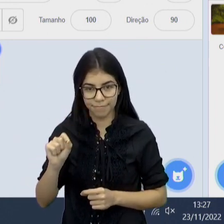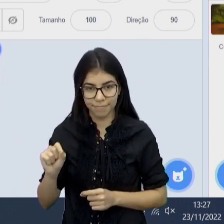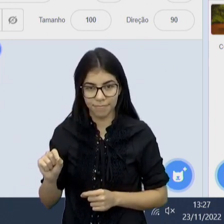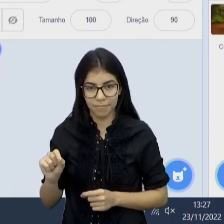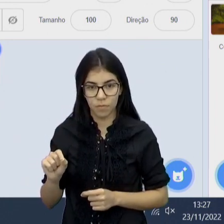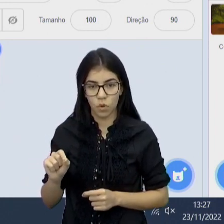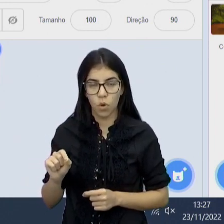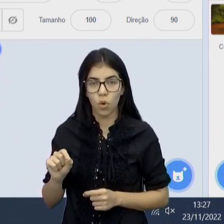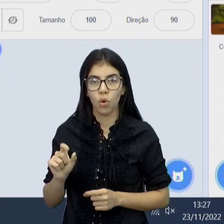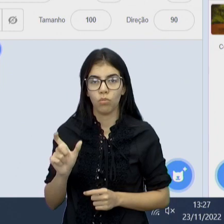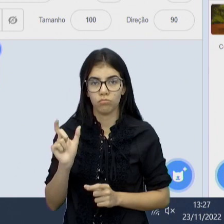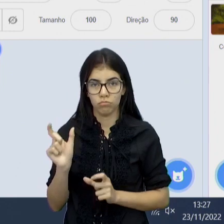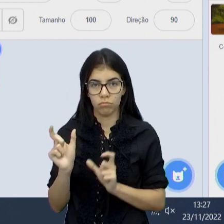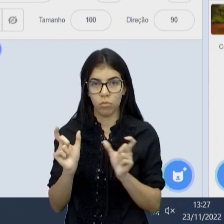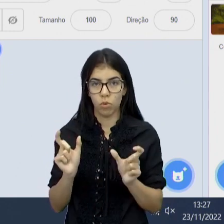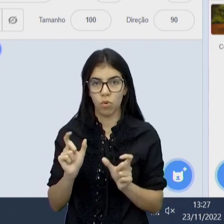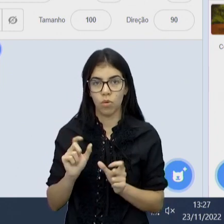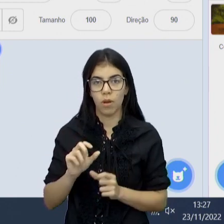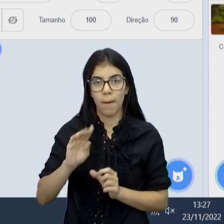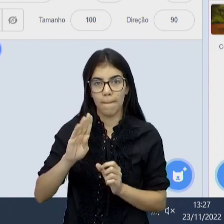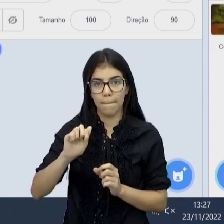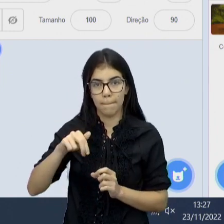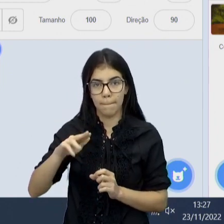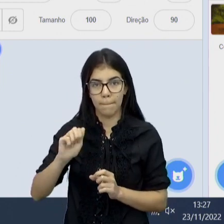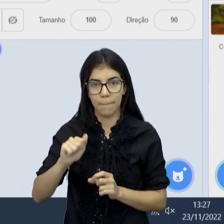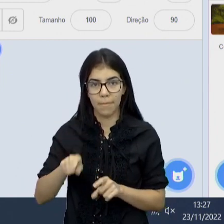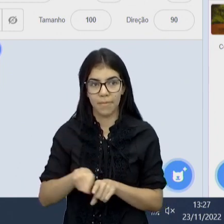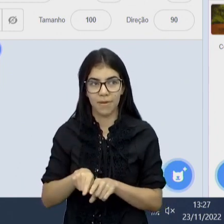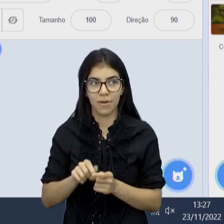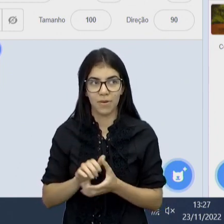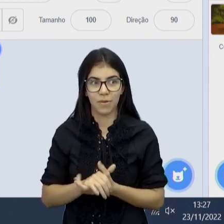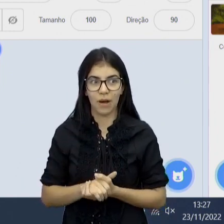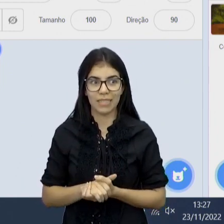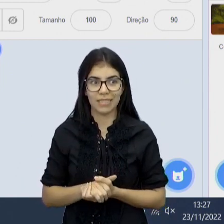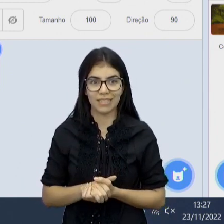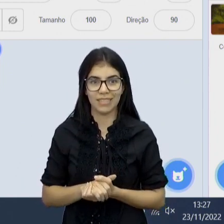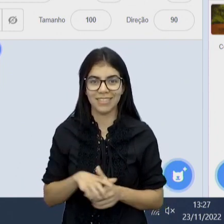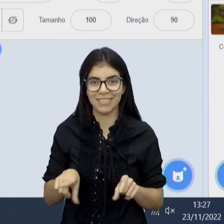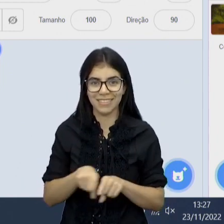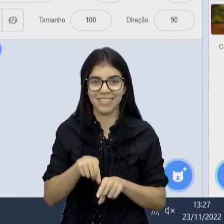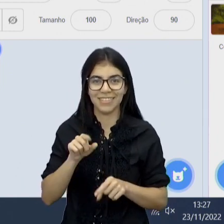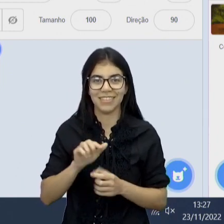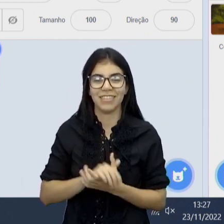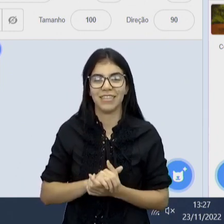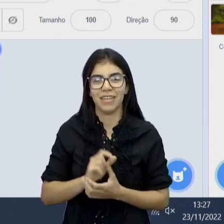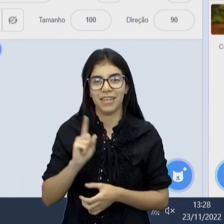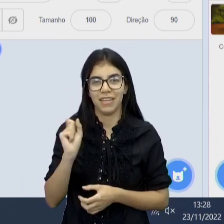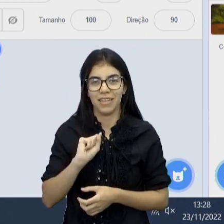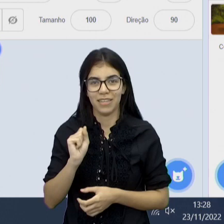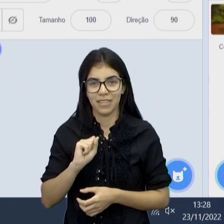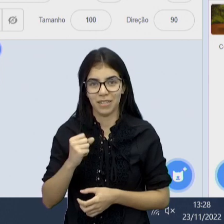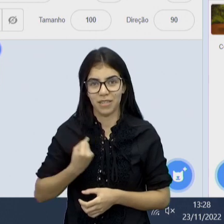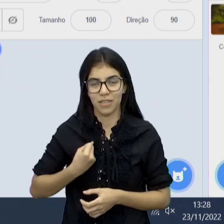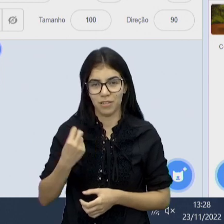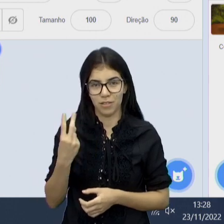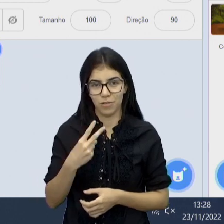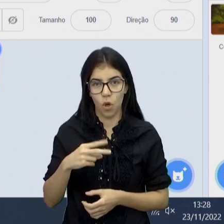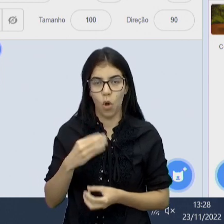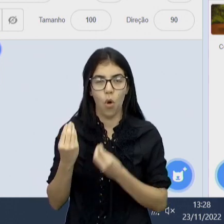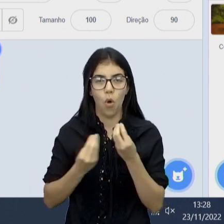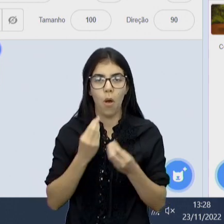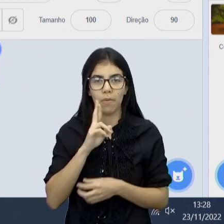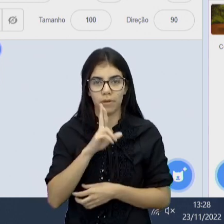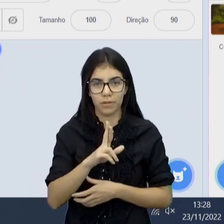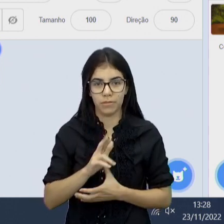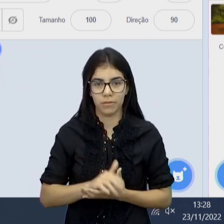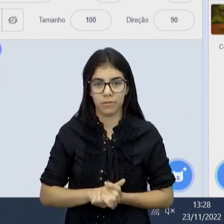banana. Puxado. Tá. Aí o que vai acontecer? No primeiro espaço você vai pôr a resposta e no segundo você vai pôr o número 2. Ok. Tá? Mas aí como que você põe a